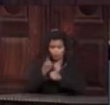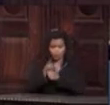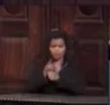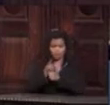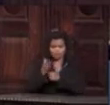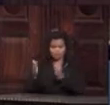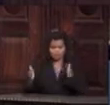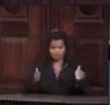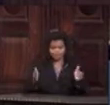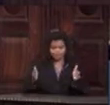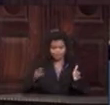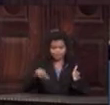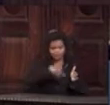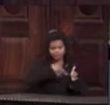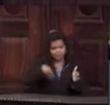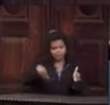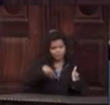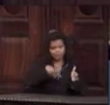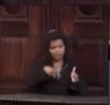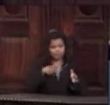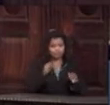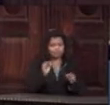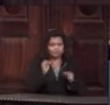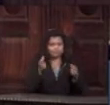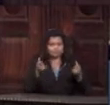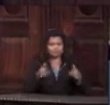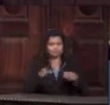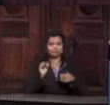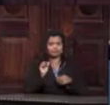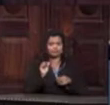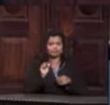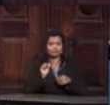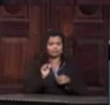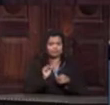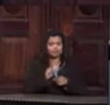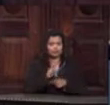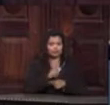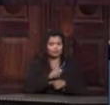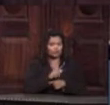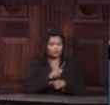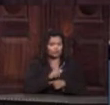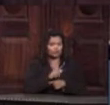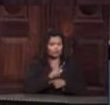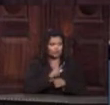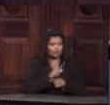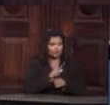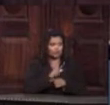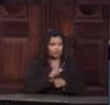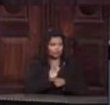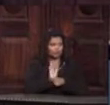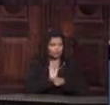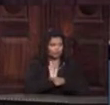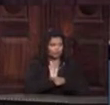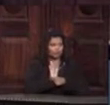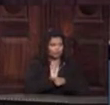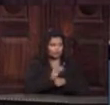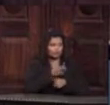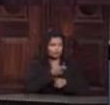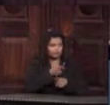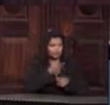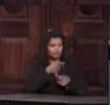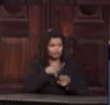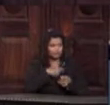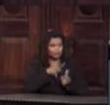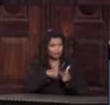em curso no brasil não sem antes fazer referência e um chamamento daqui a pouco às